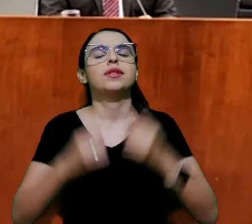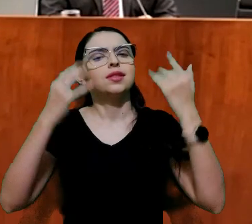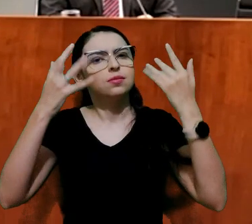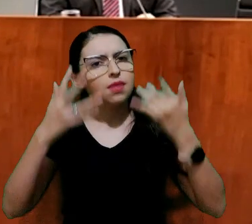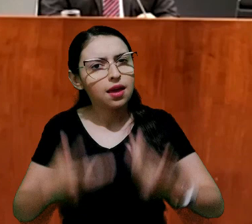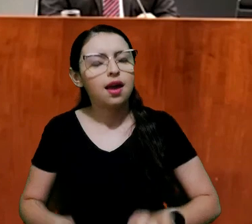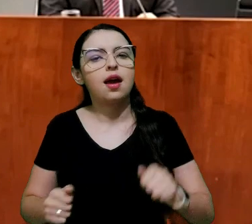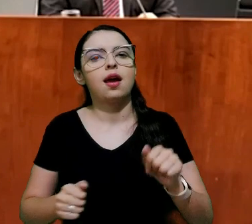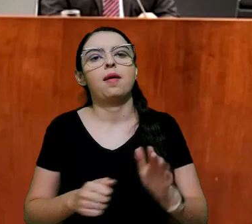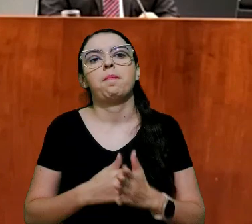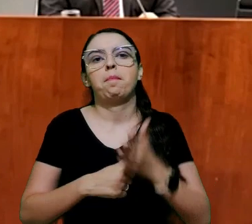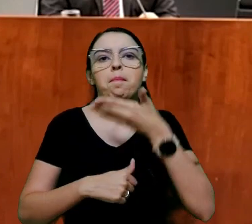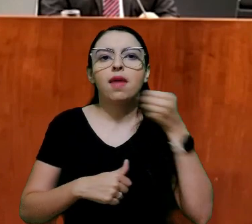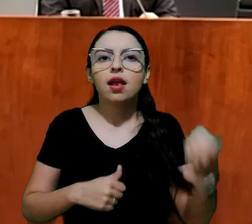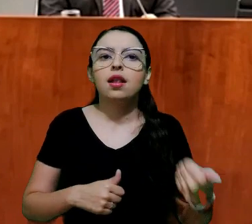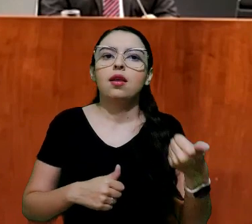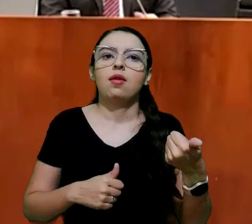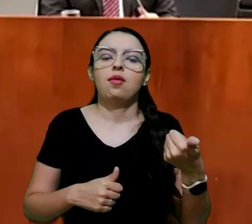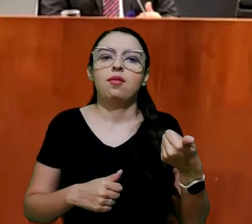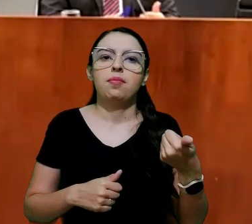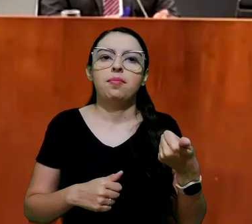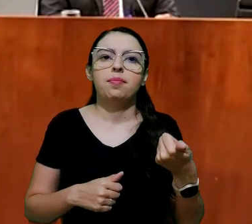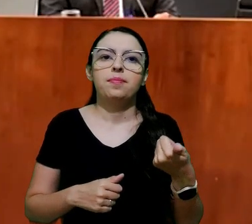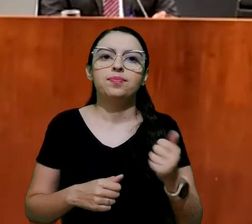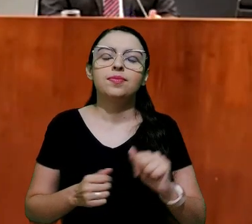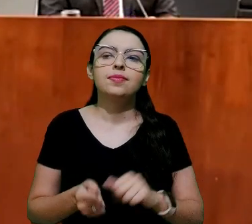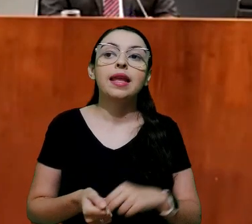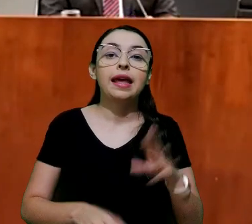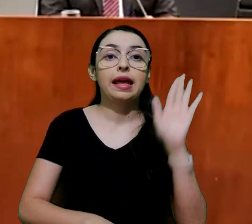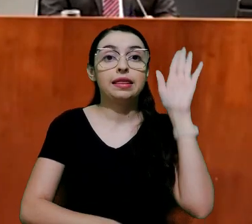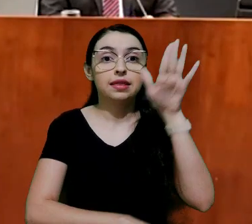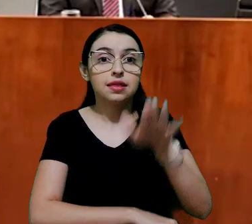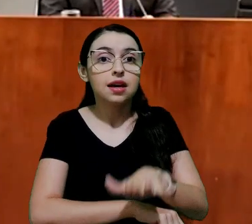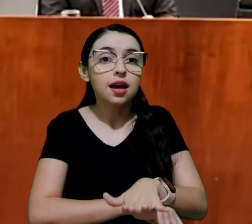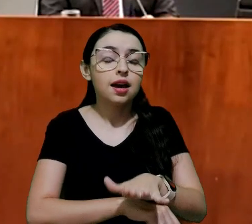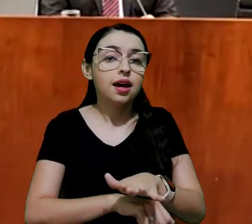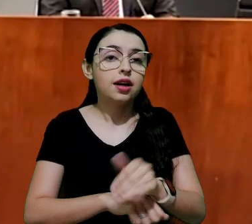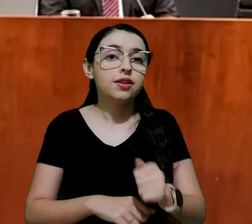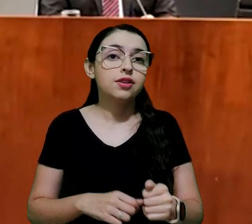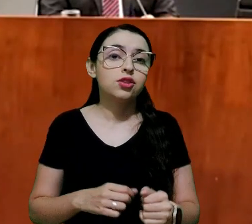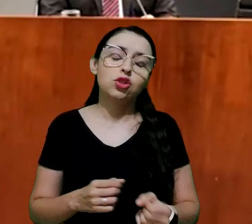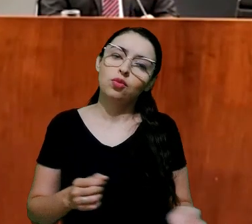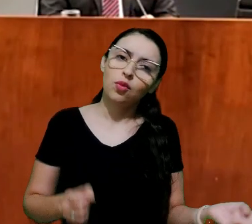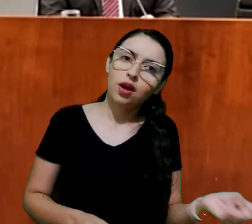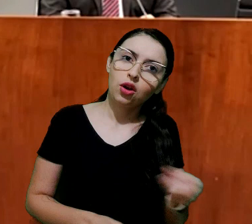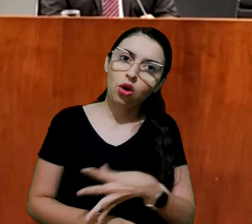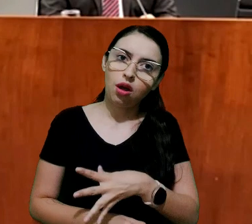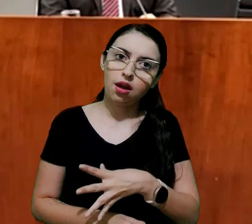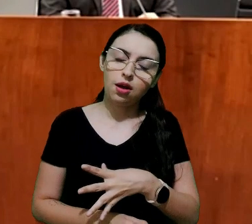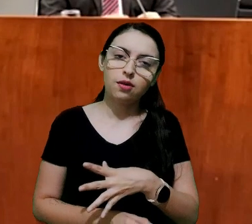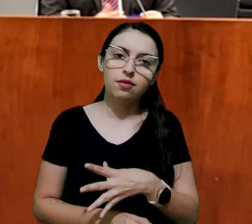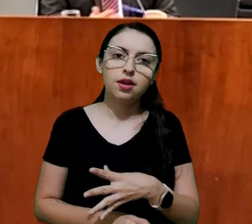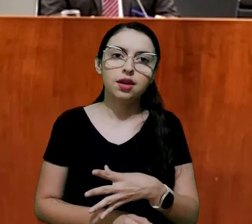processo civil, e na parte da tarde, de uma forma bastante inovadora, teremos a